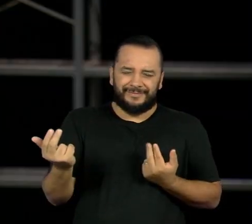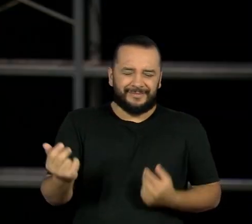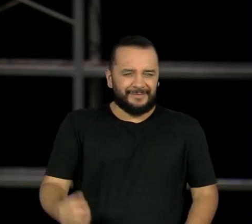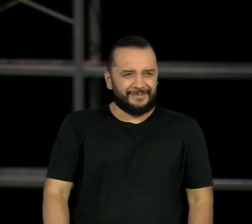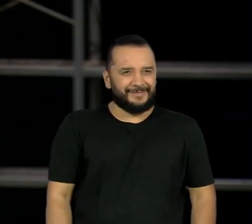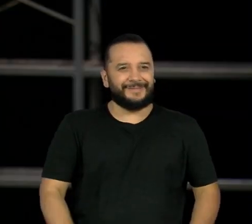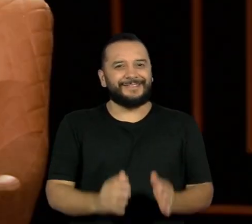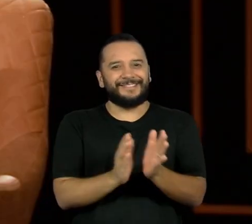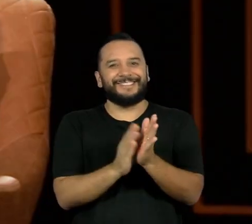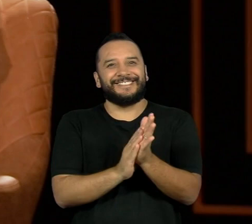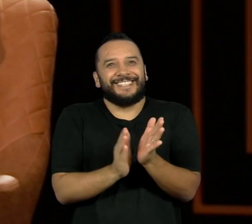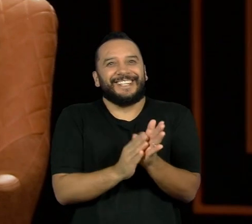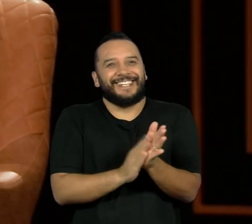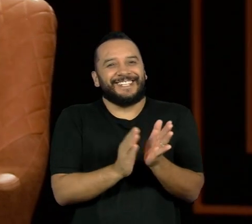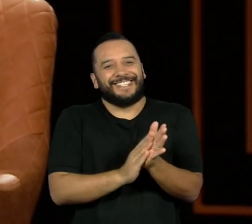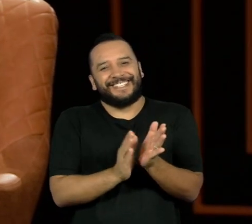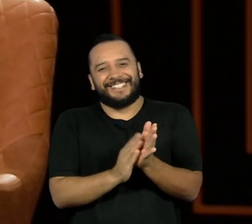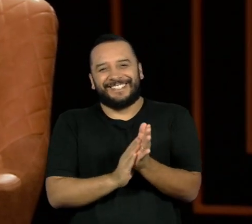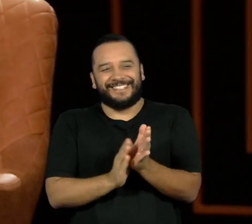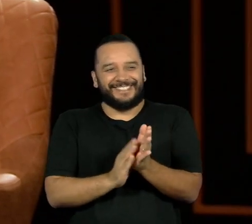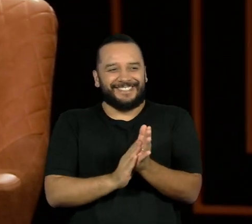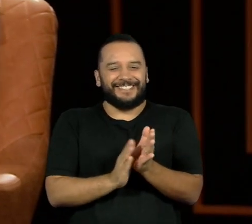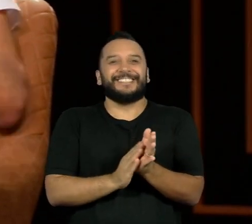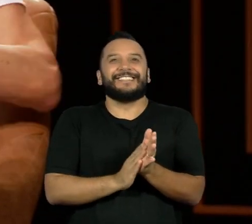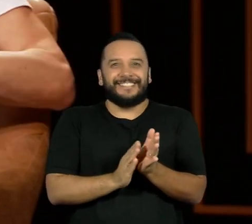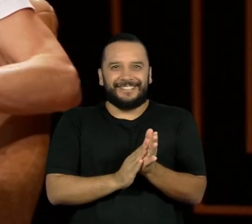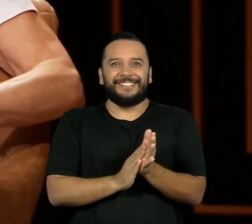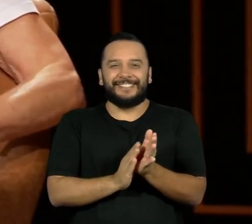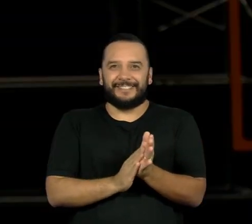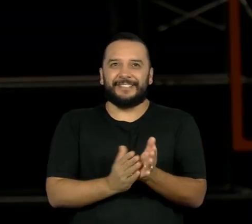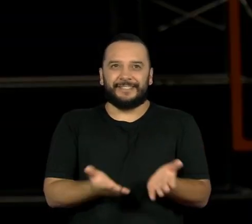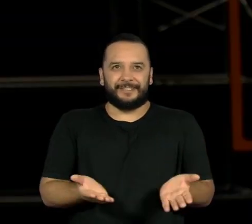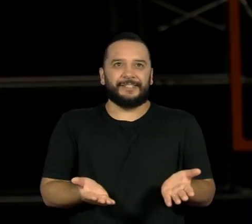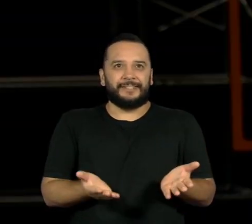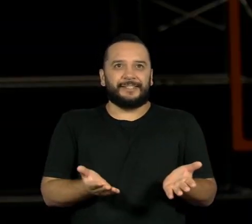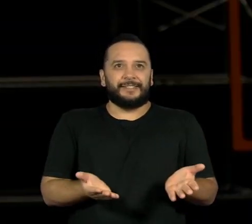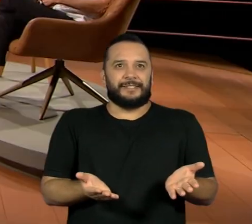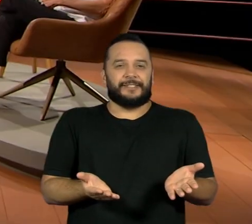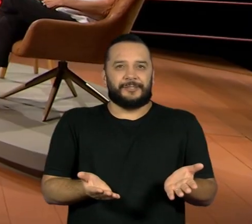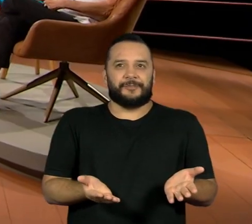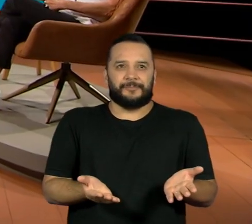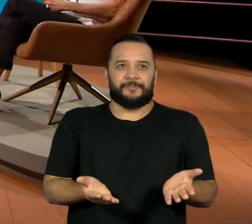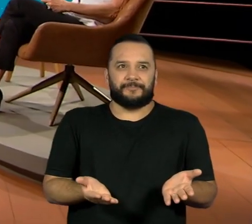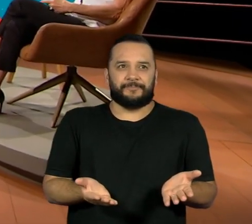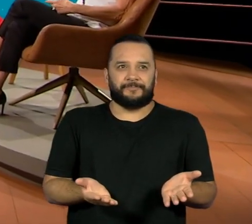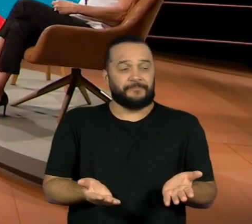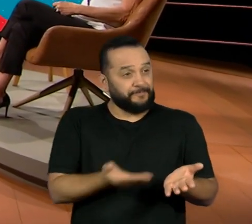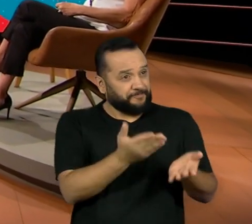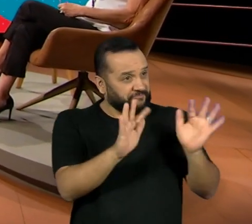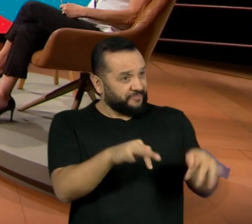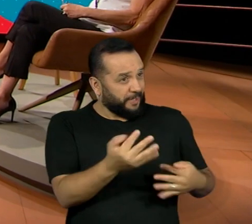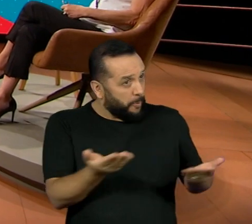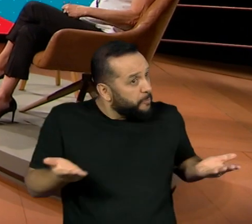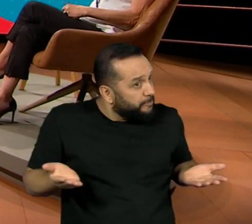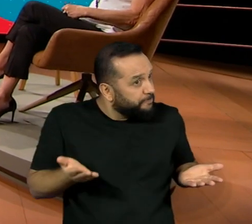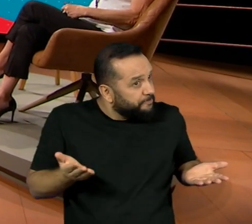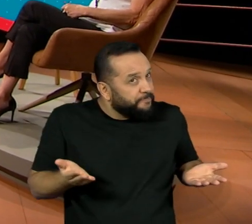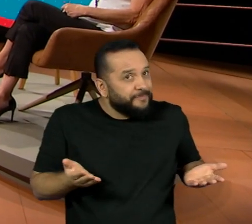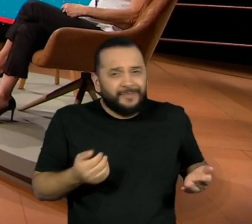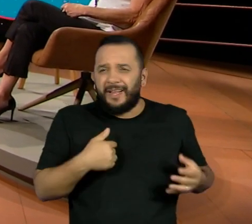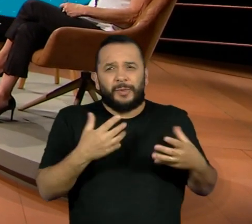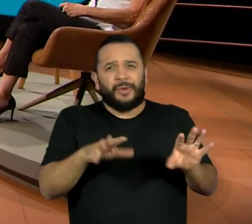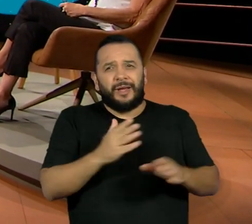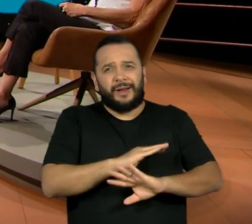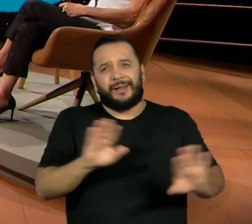também. Flor Bela Espanca. Flor Bela Espanca. Maravilha. É isso aí. Você encerra o programa? Ah, eu não